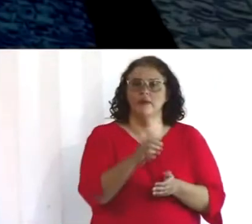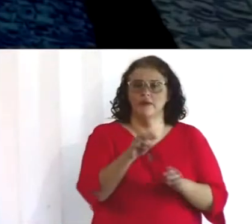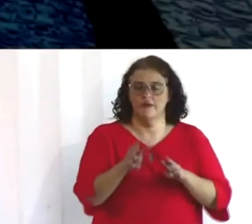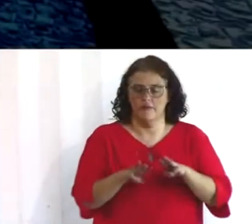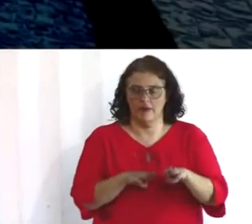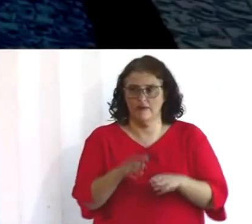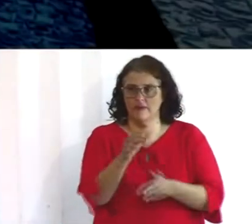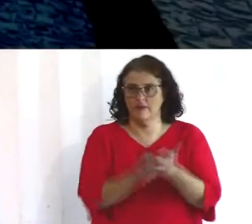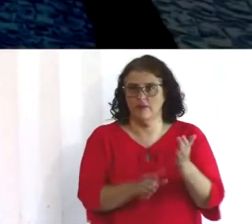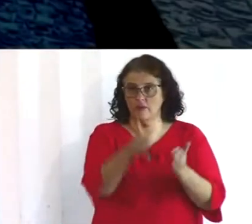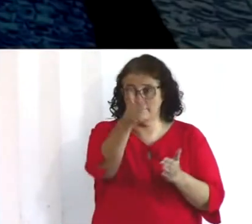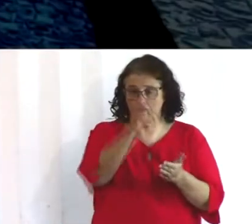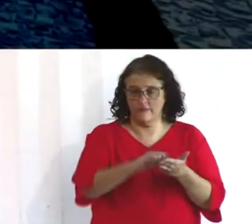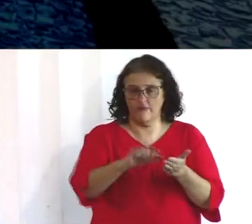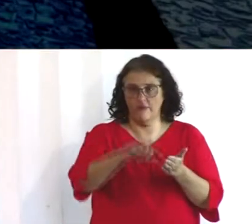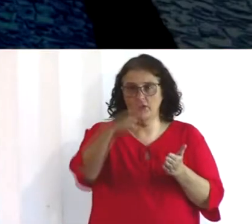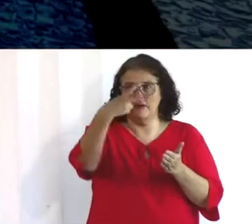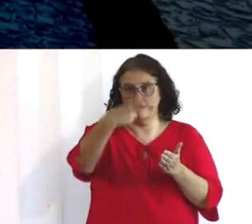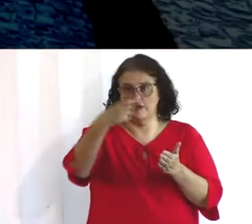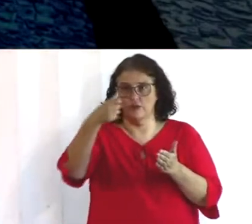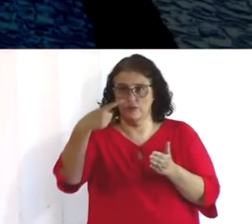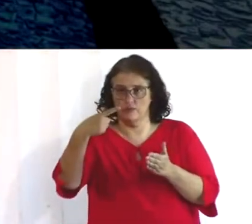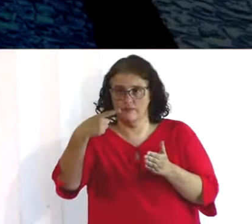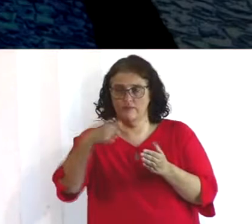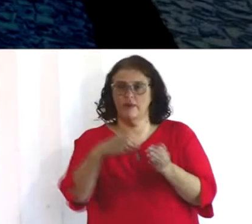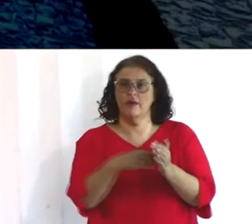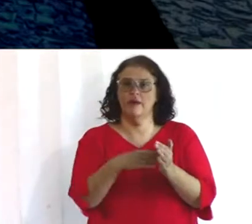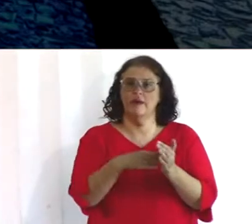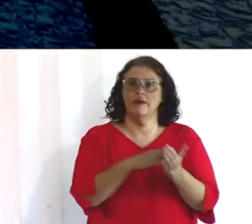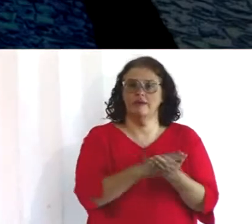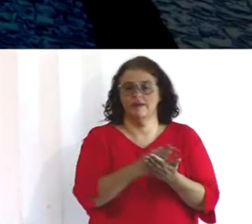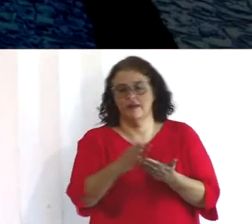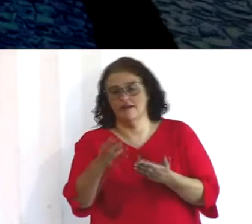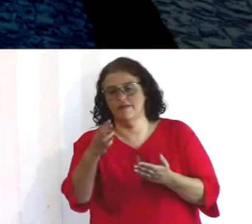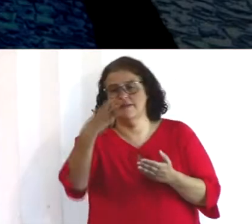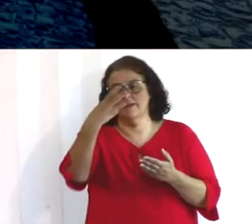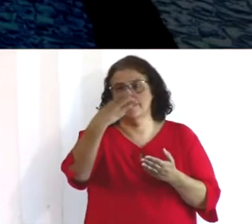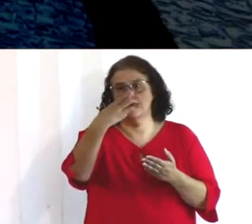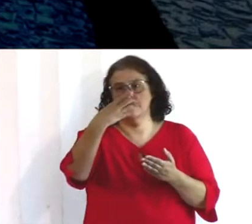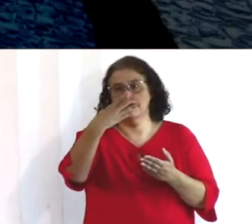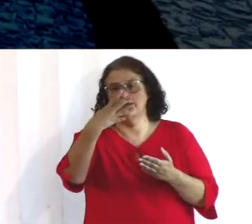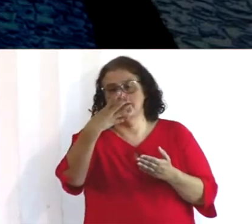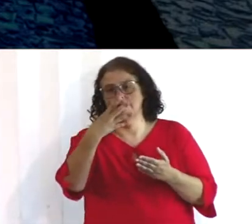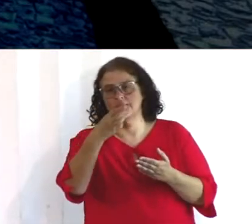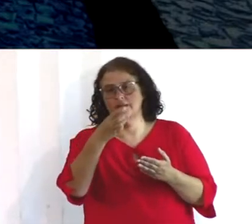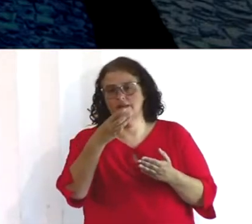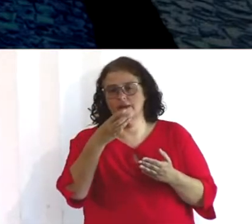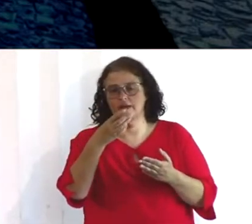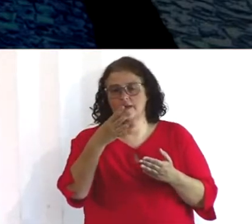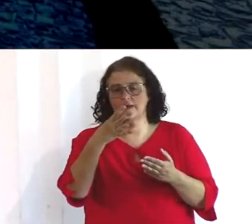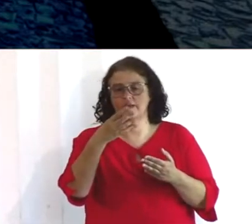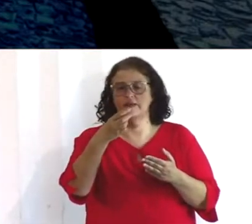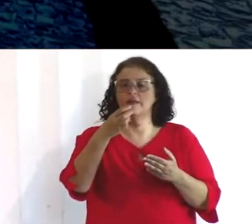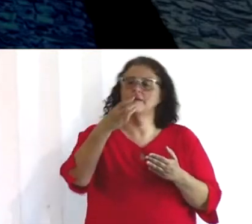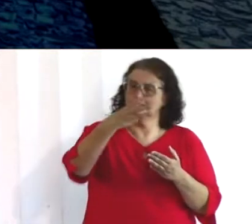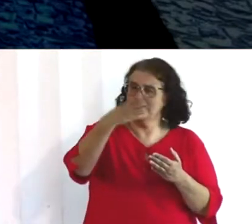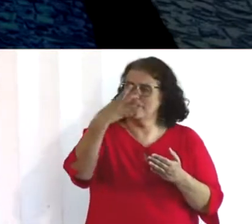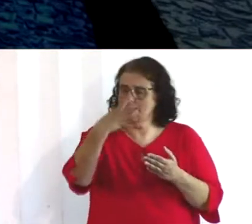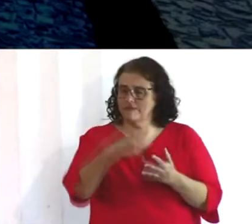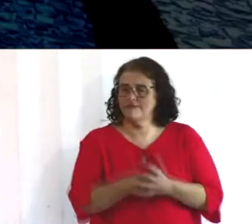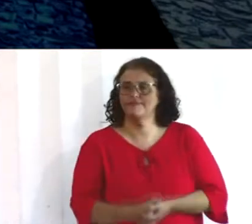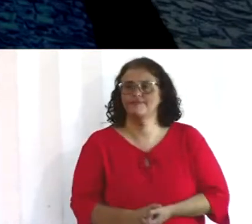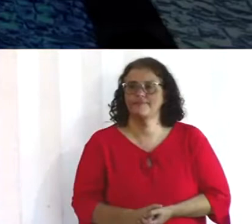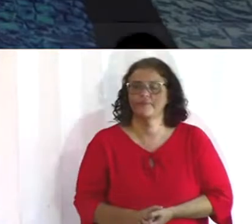Marcos 1, versículos 21 em diante, até o versículo 34. Eu quero